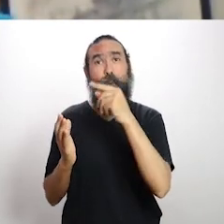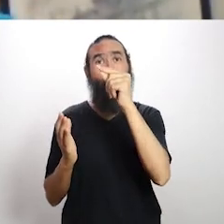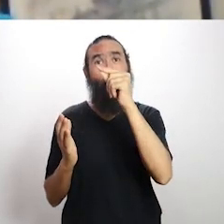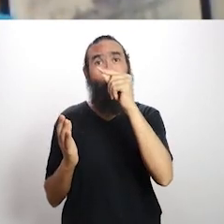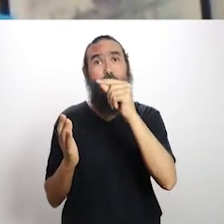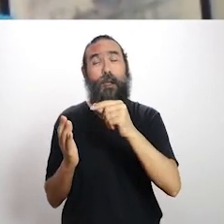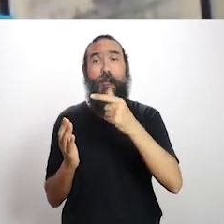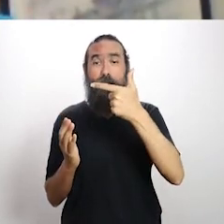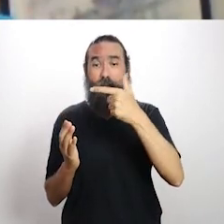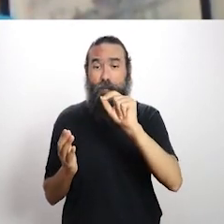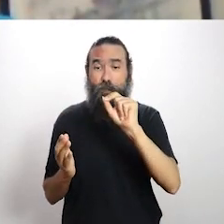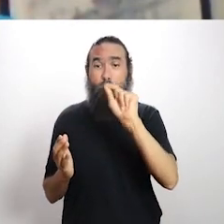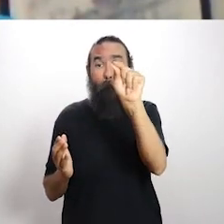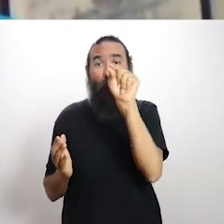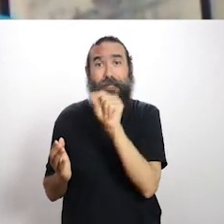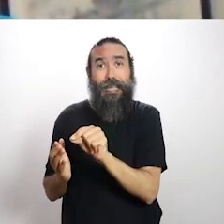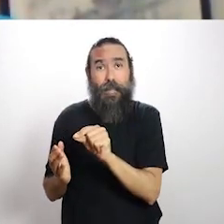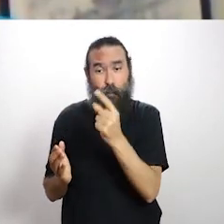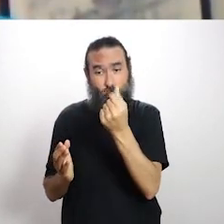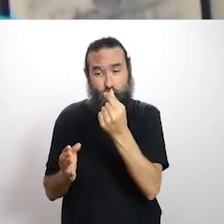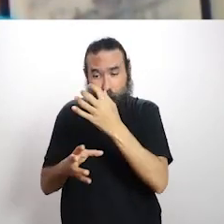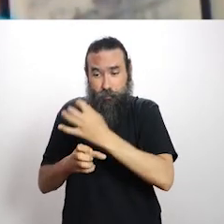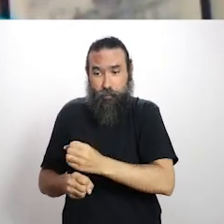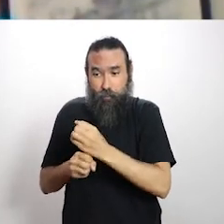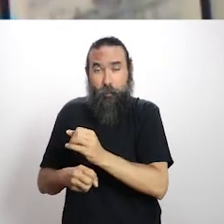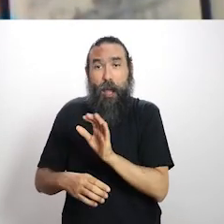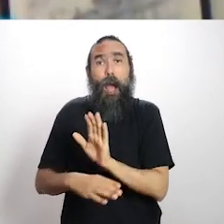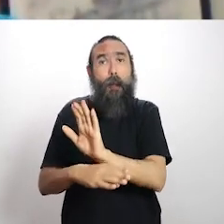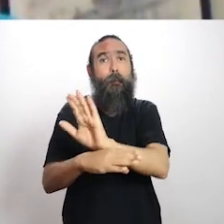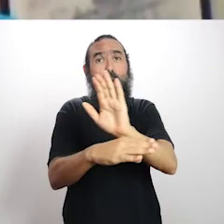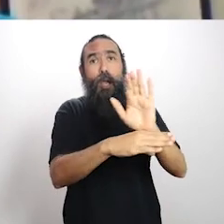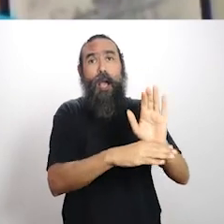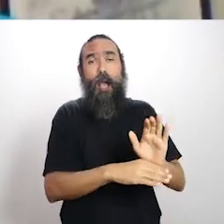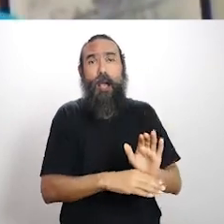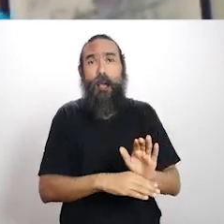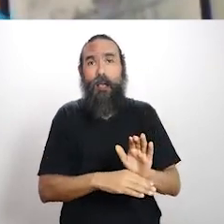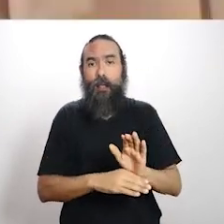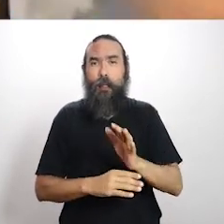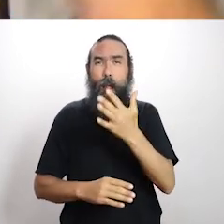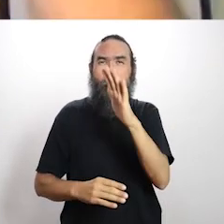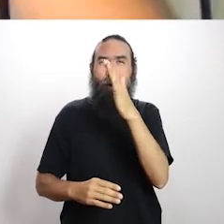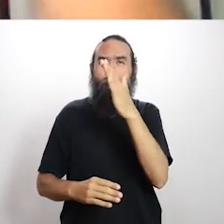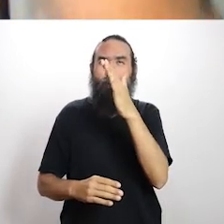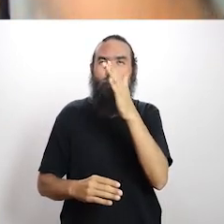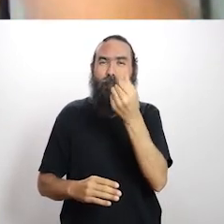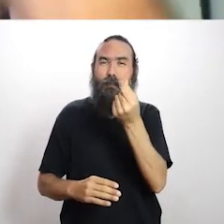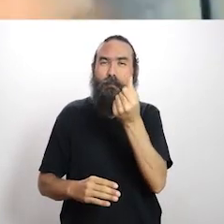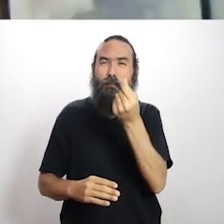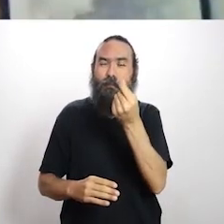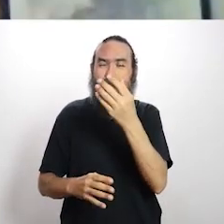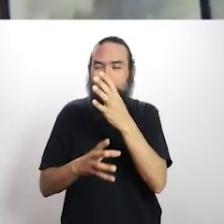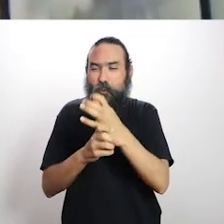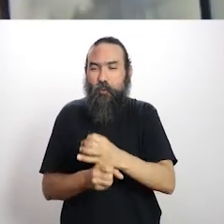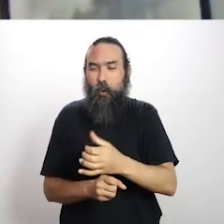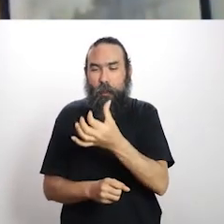porque eu já explico sobre a questão da rede mas o nos outros itens